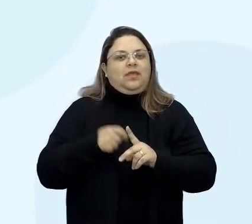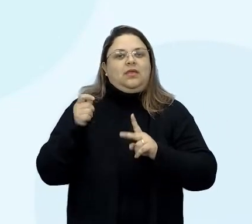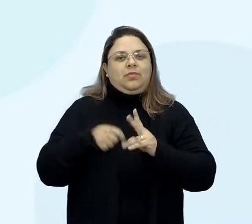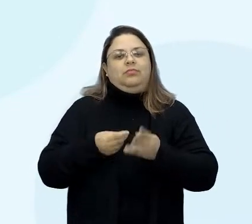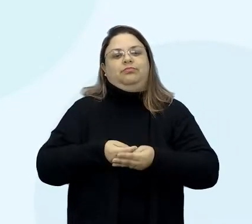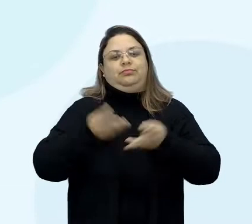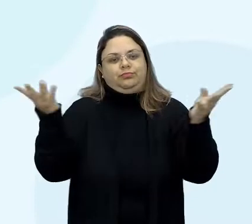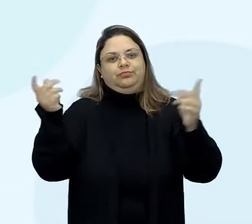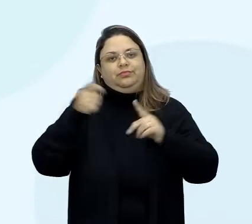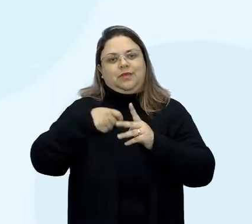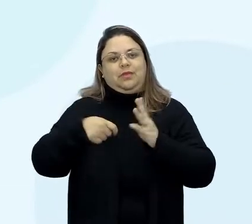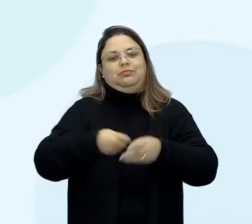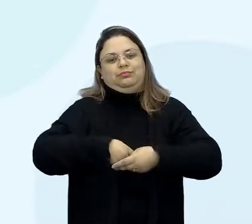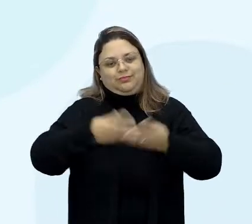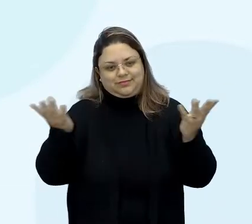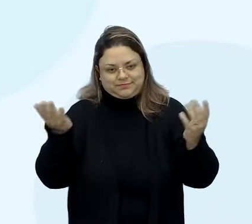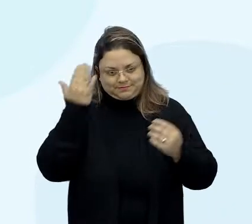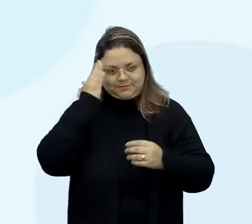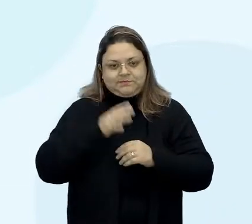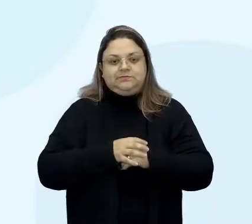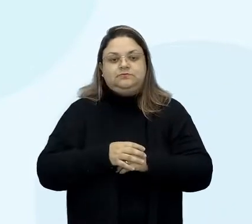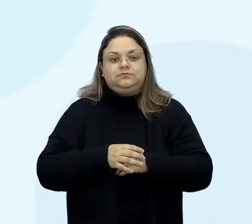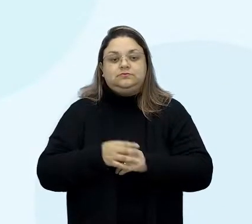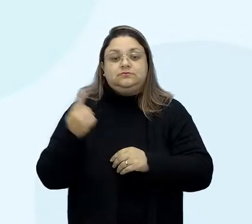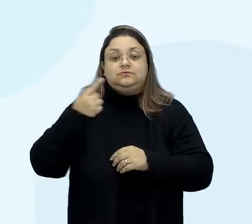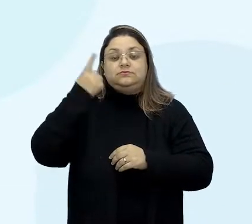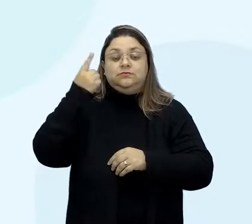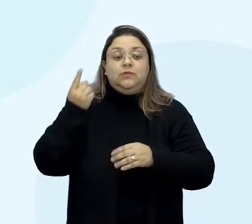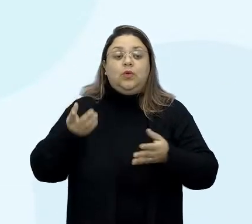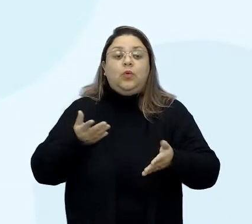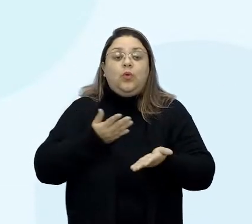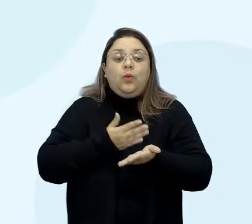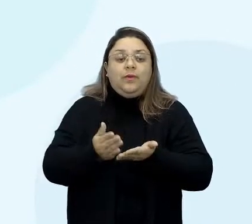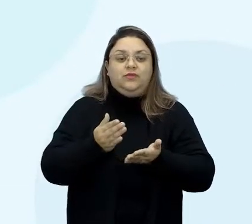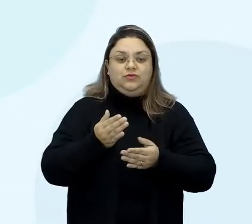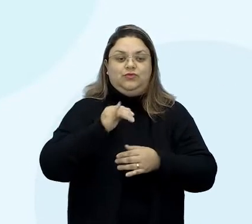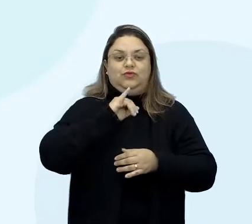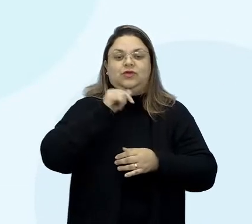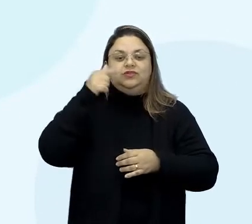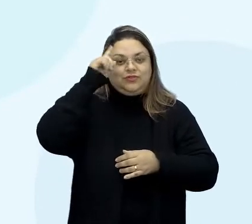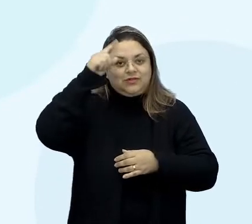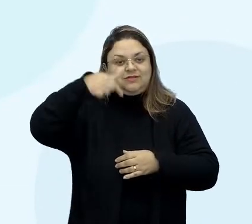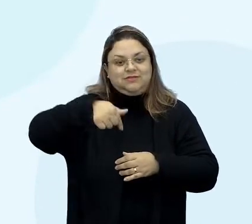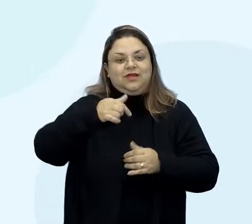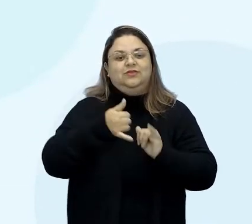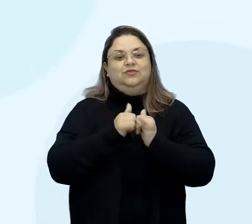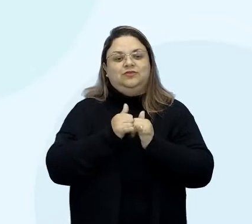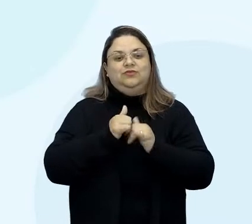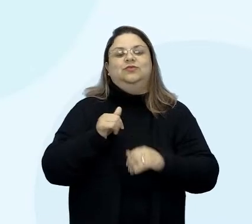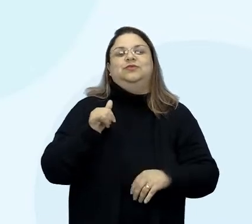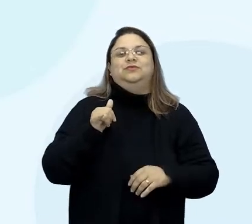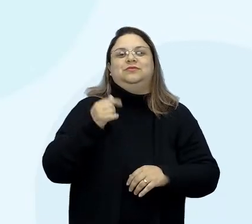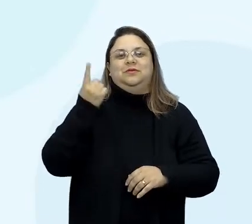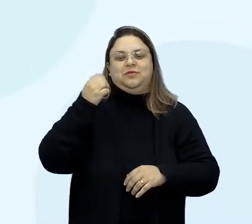foi lançada no dia 7 de julho de 1982, durante a 34ª